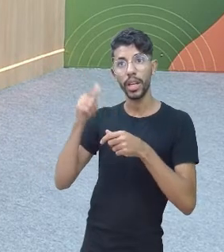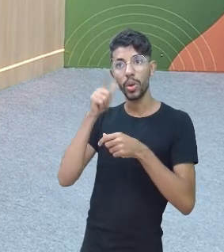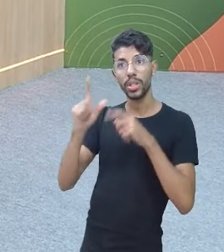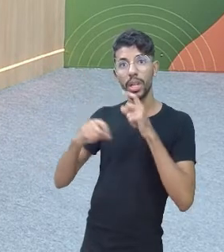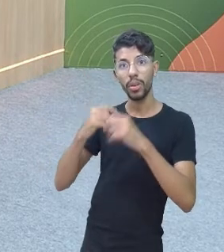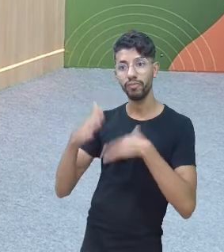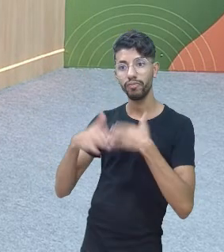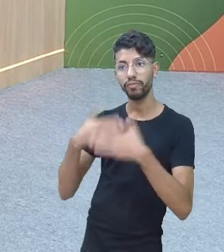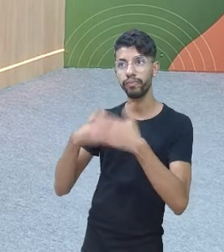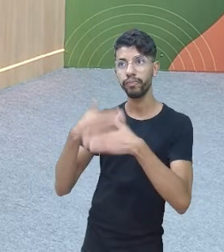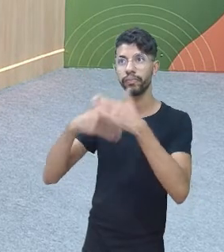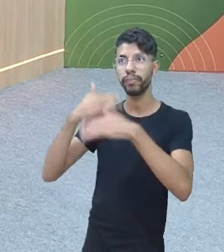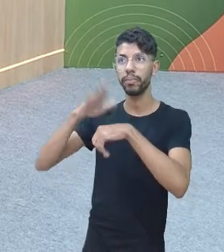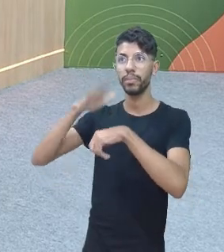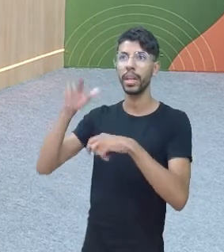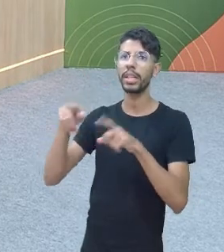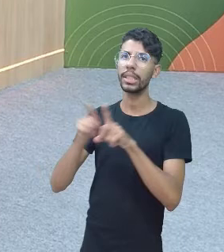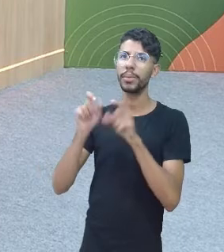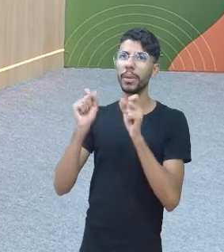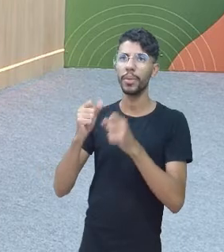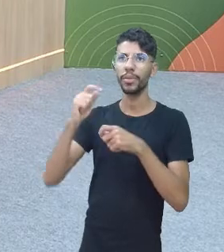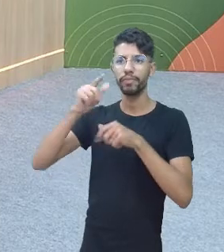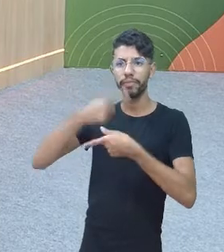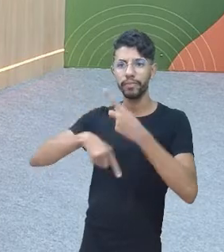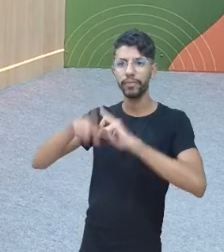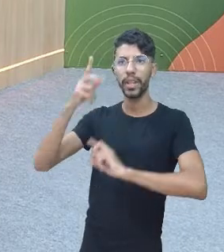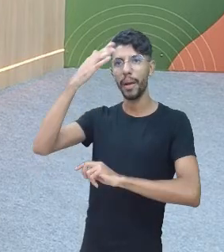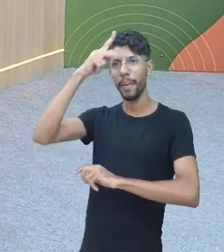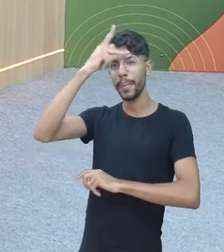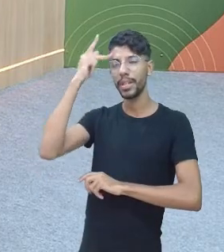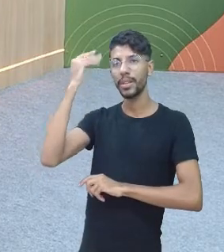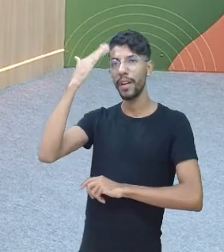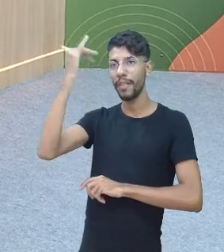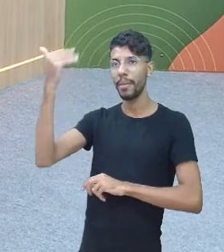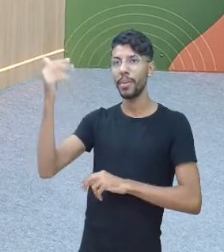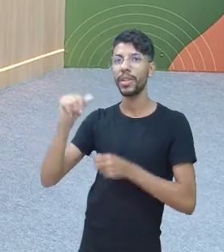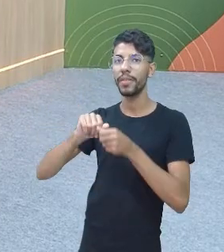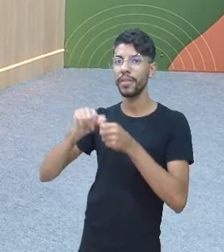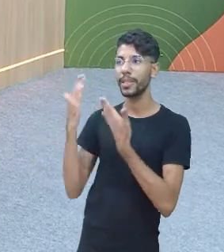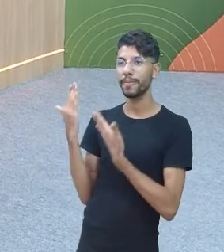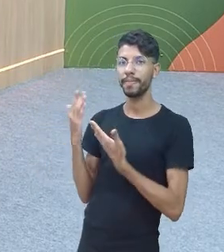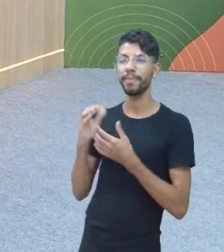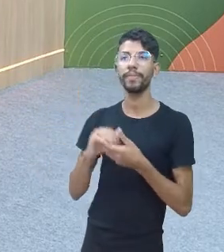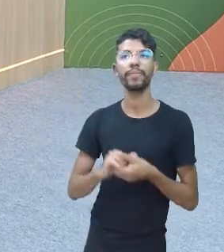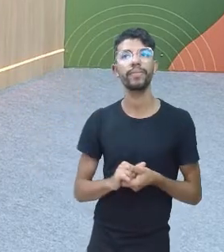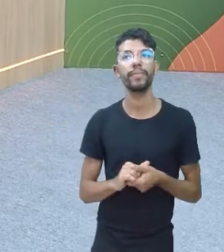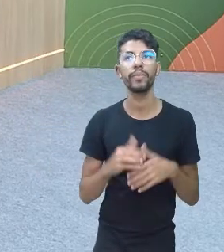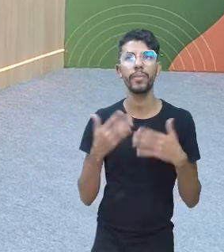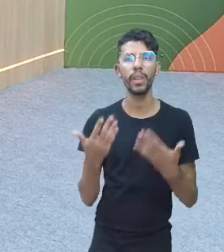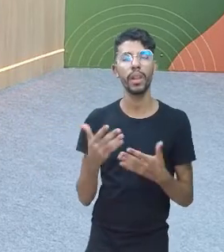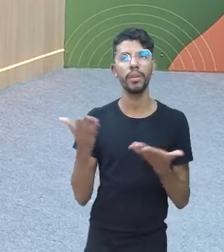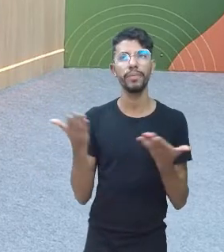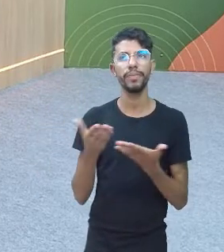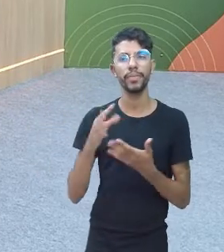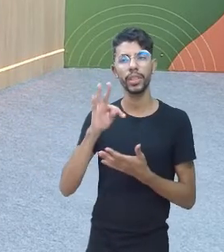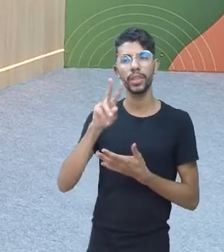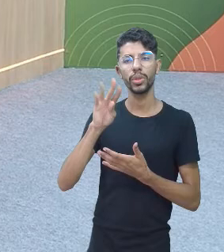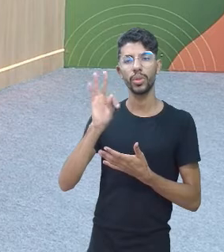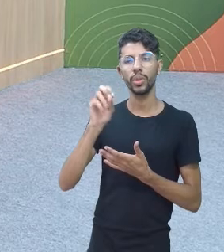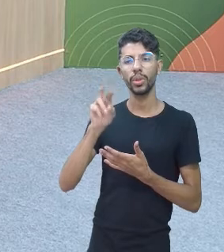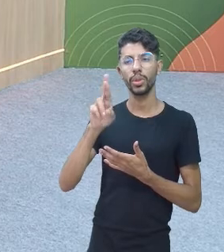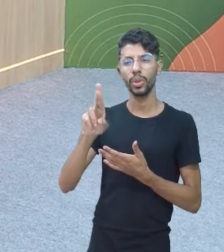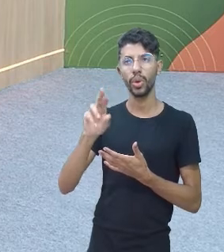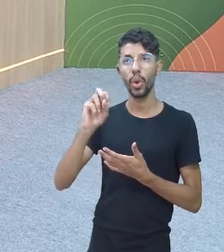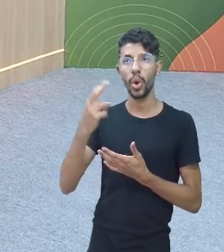tornar uma pessoa famosa fazendo isso. O tutor ou expert, né? Como a gente viu, o tutorial ele é feito por um